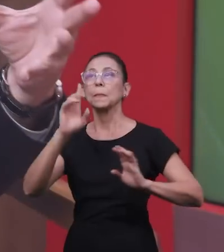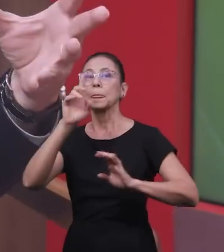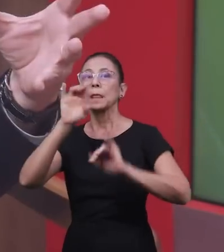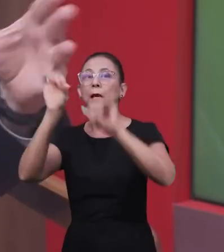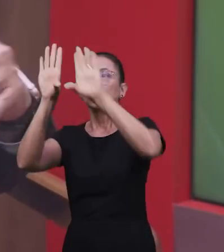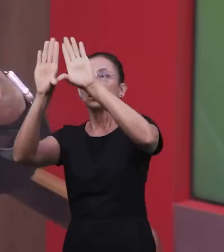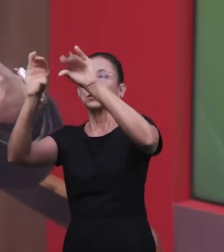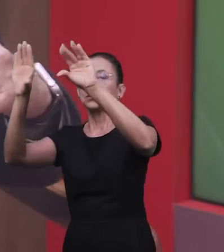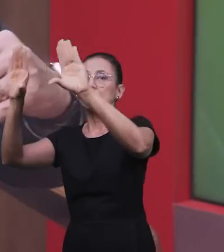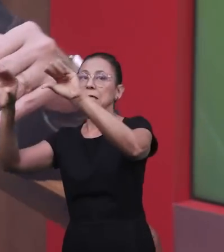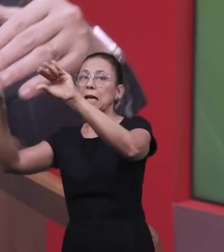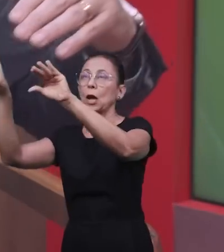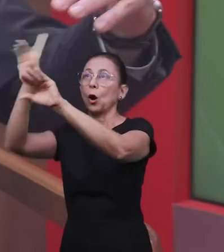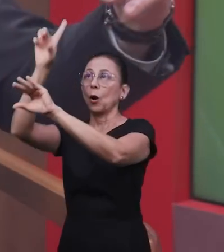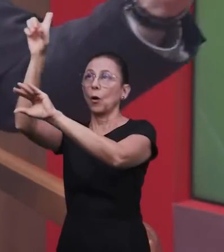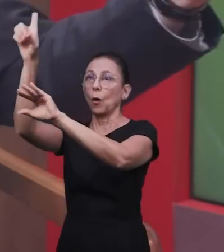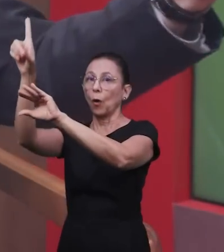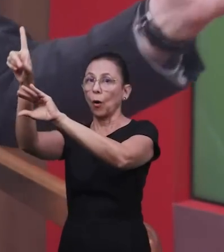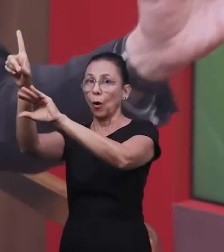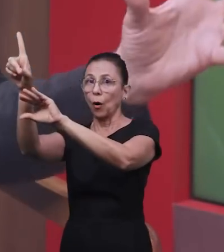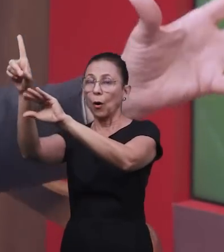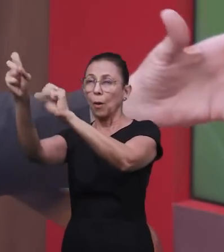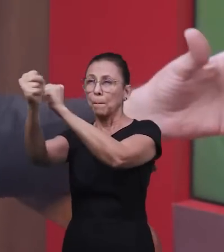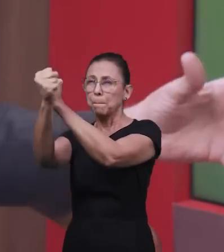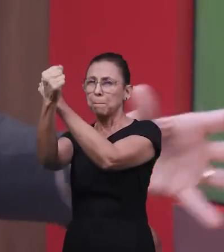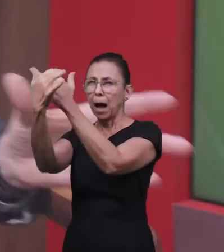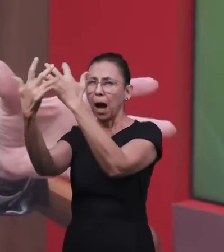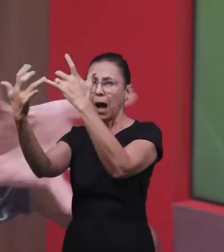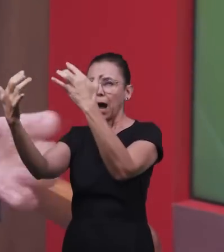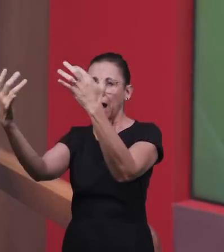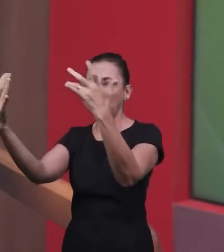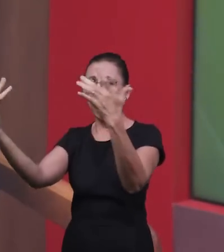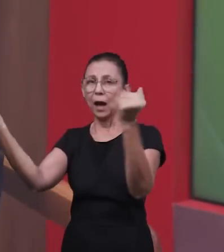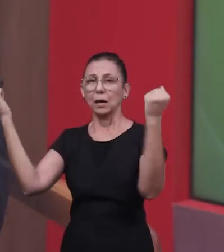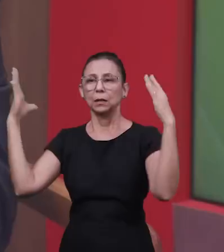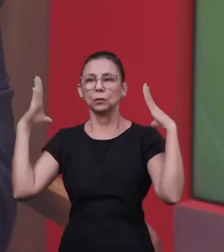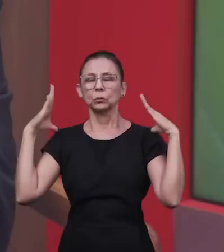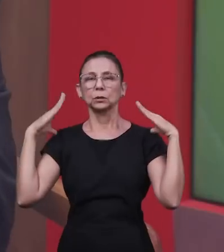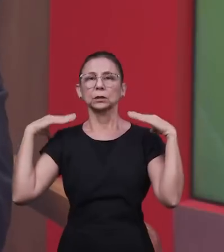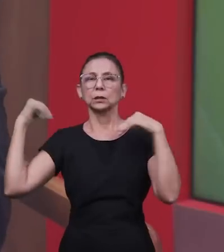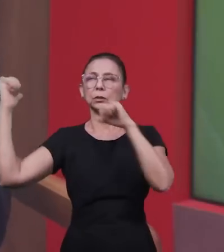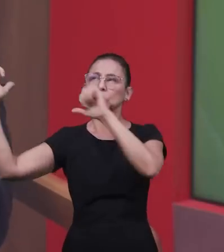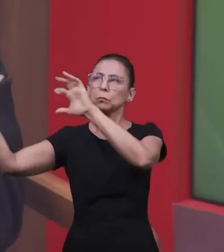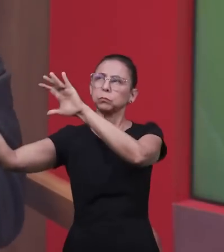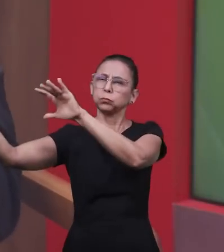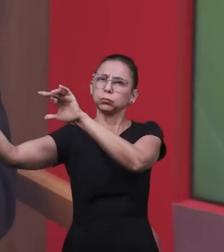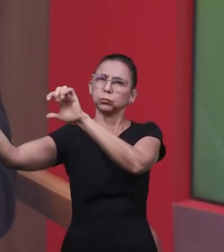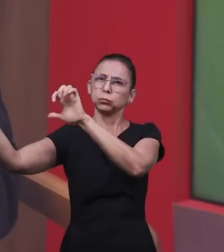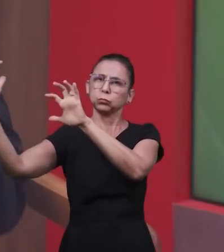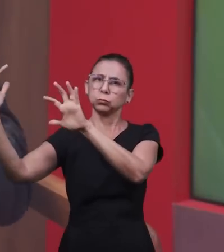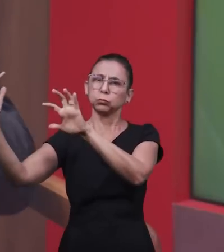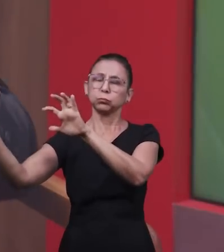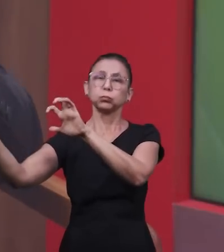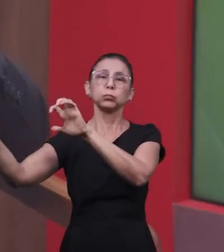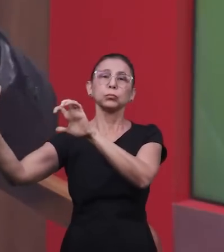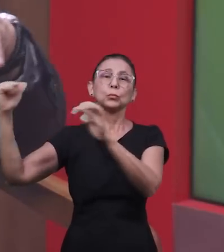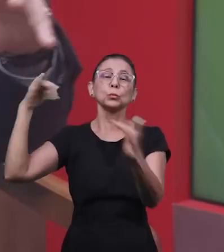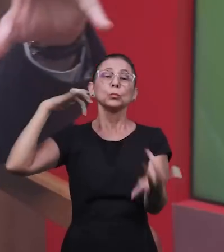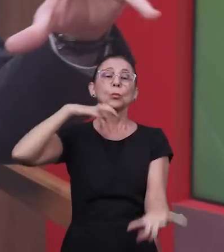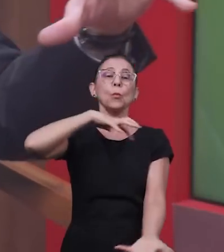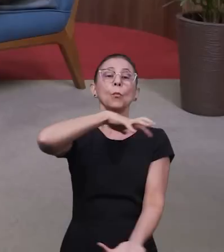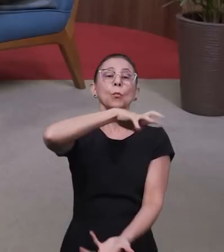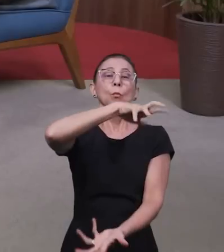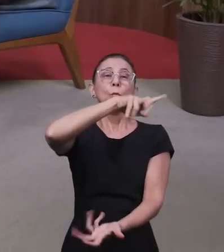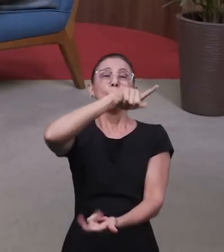grande glória. Os seus anjos ajuntarão os escolhidos, ou seja, os crentes em Jesus, em